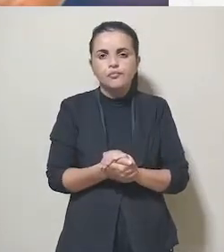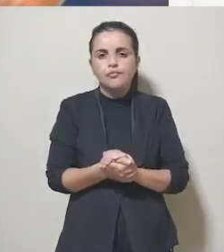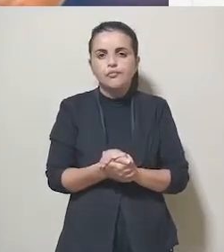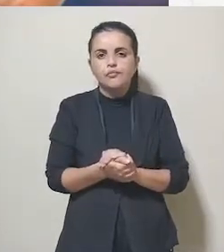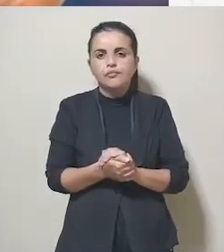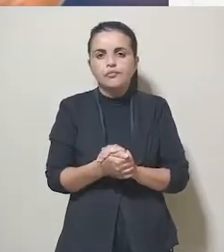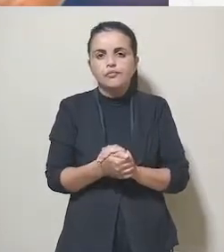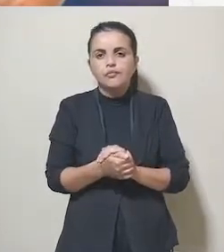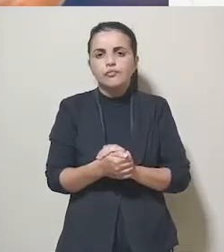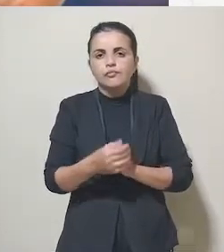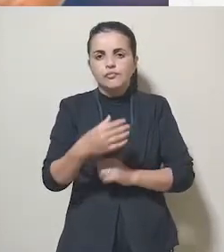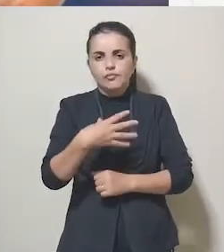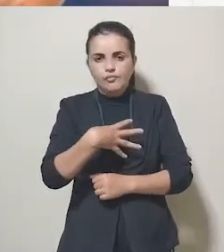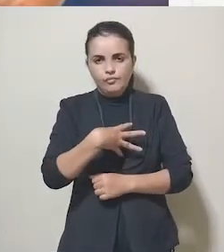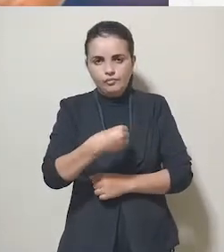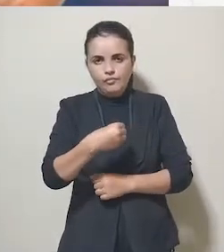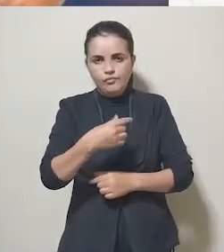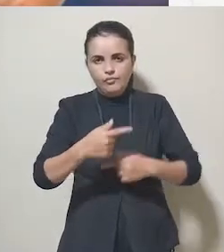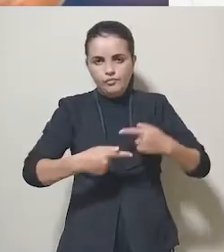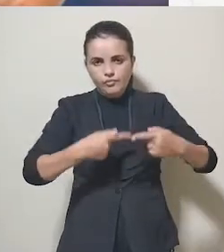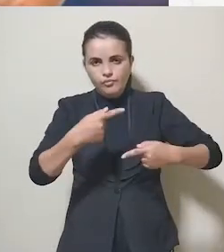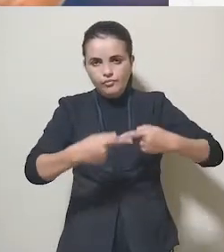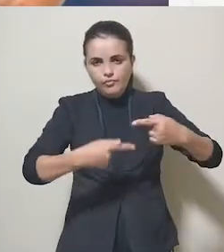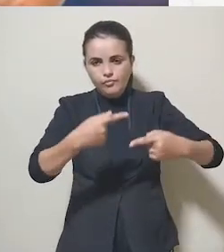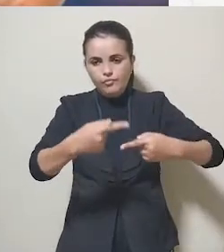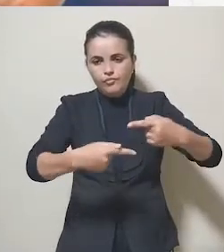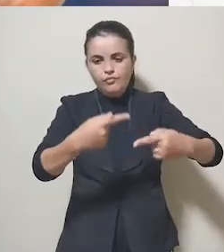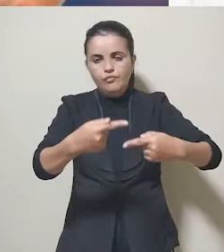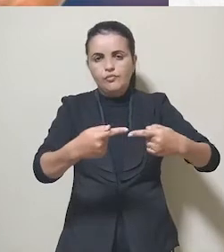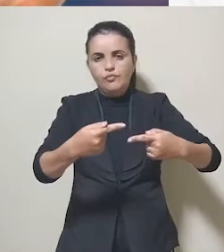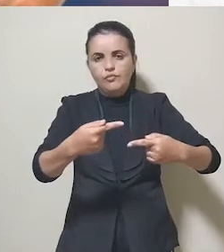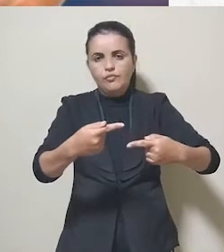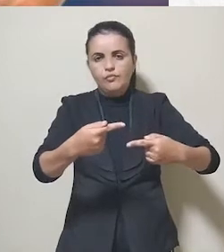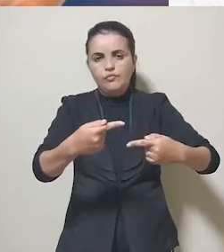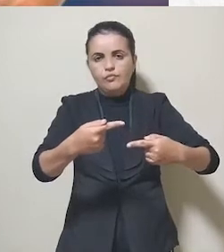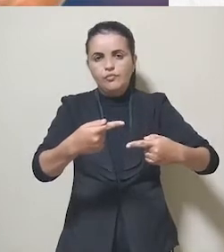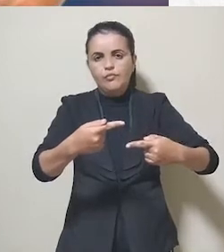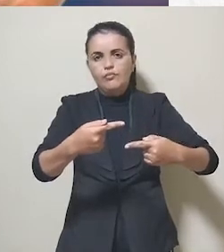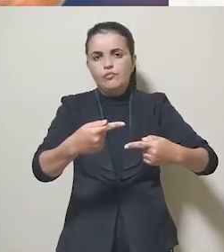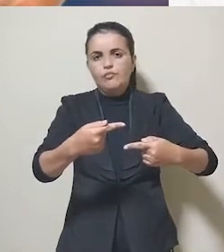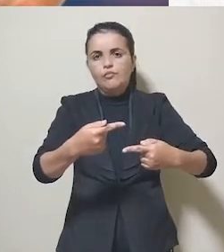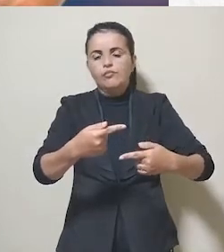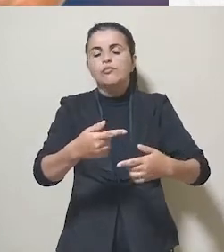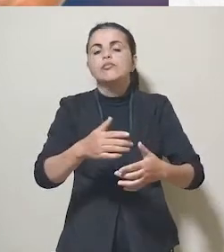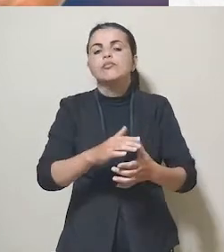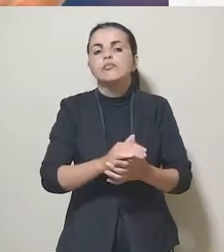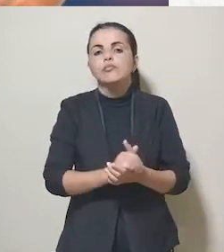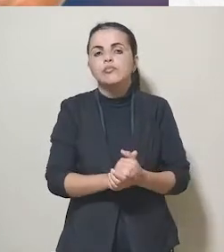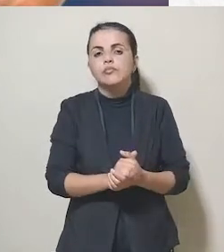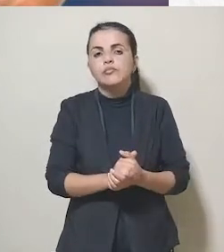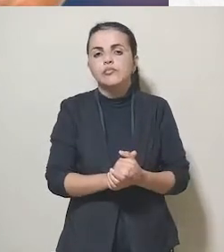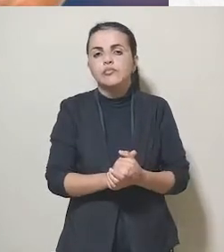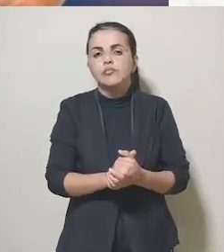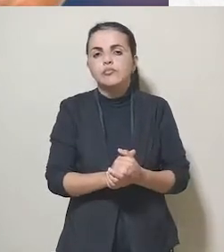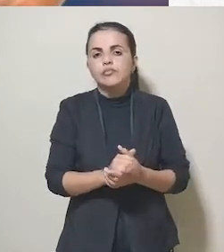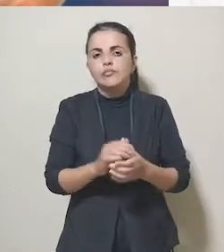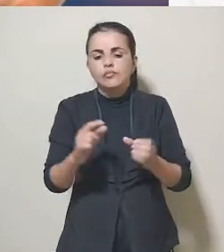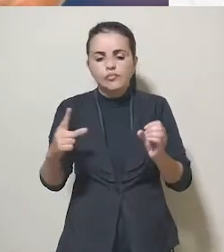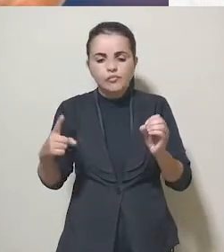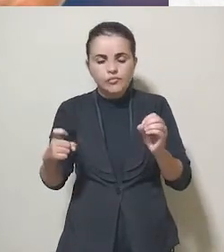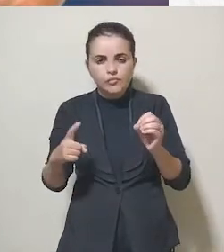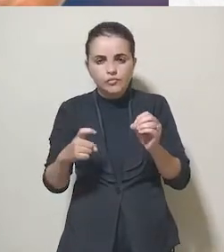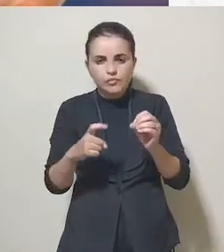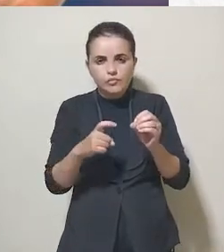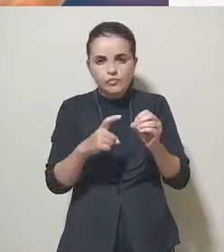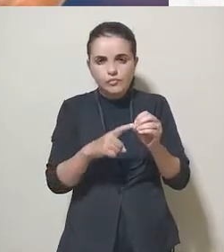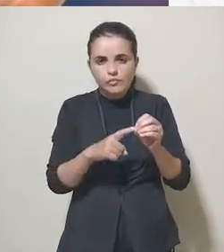Então, a reprodução humana é um processo através do qual é combinado um novo ser, ou melhor, desculpa, no qual é concebido um